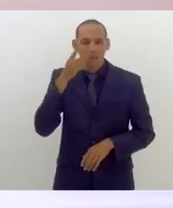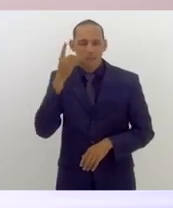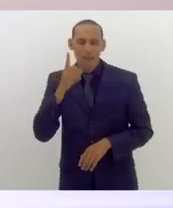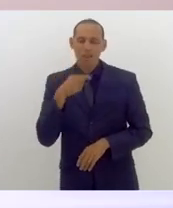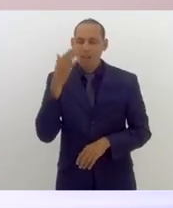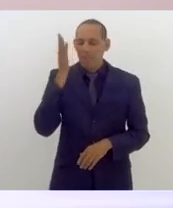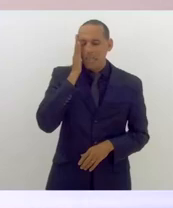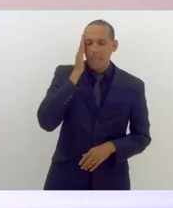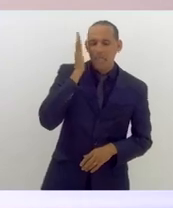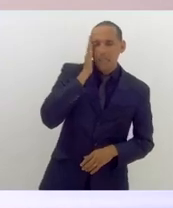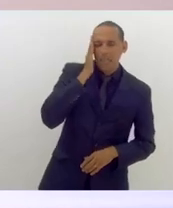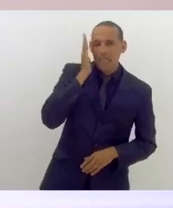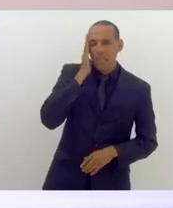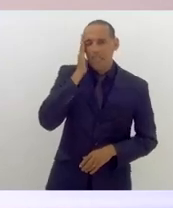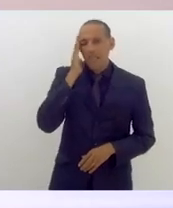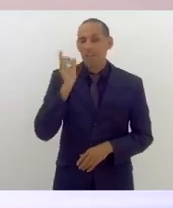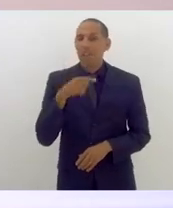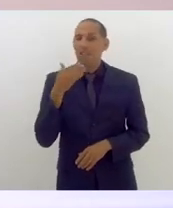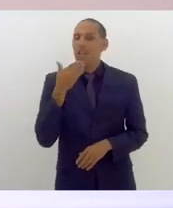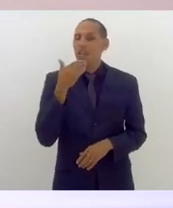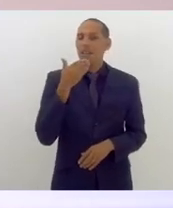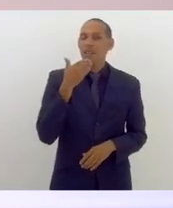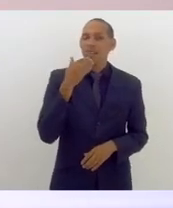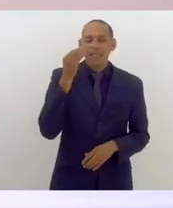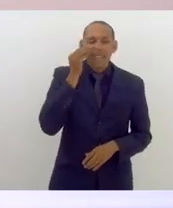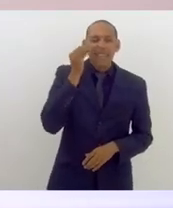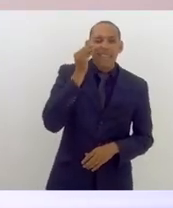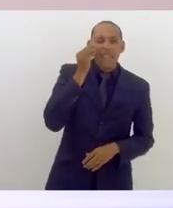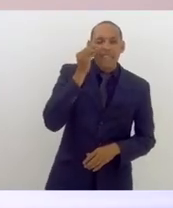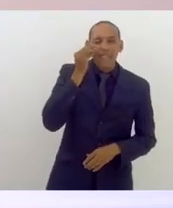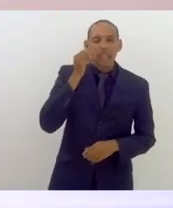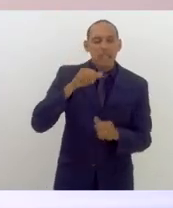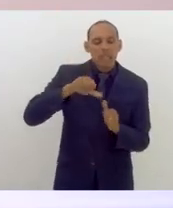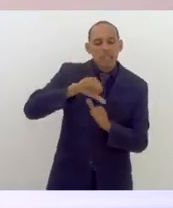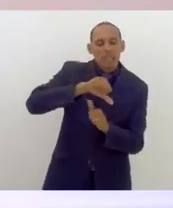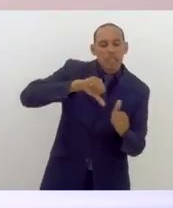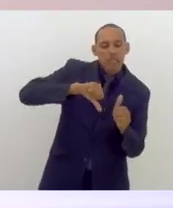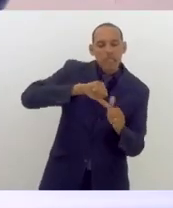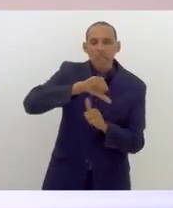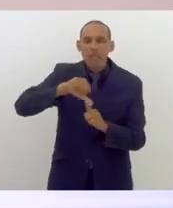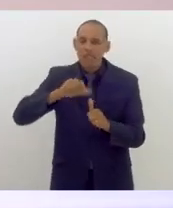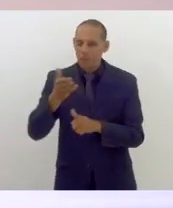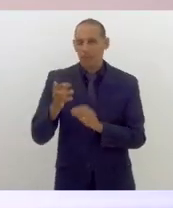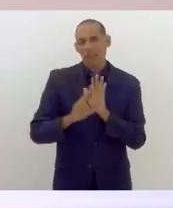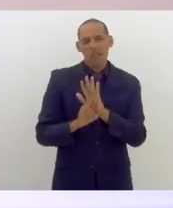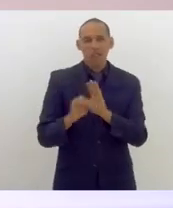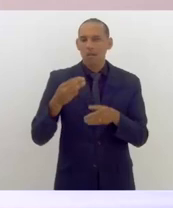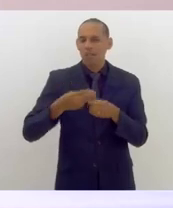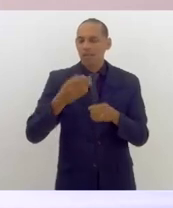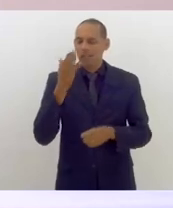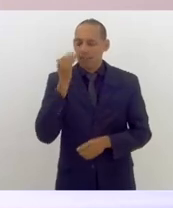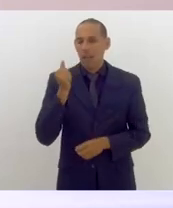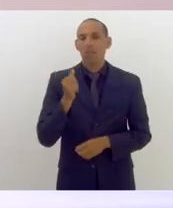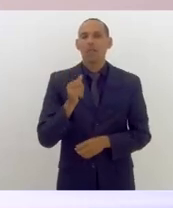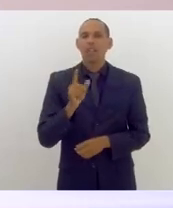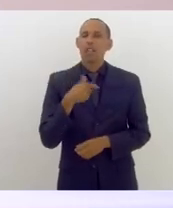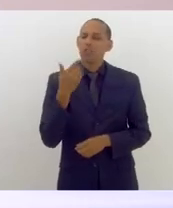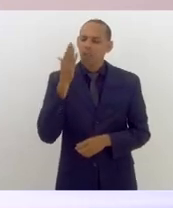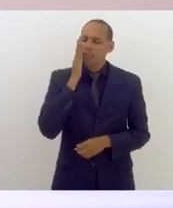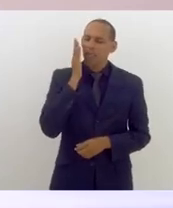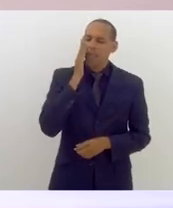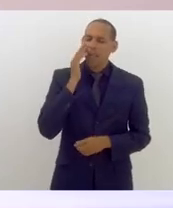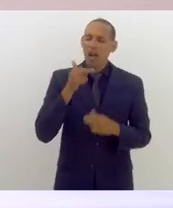não adianta tentar por muitas vezes nós vamos tentar contornar você é representante do município deve saber disso nós sabemos como é que funciona as